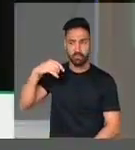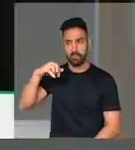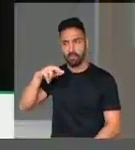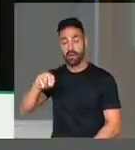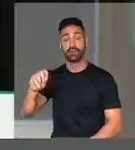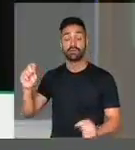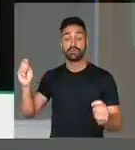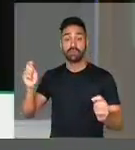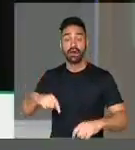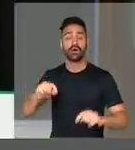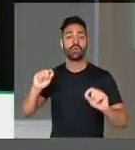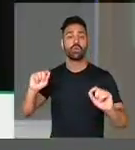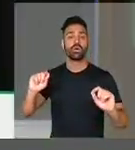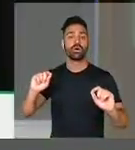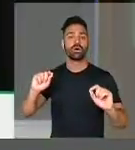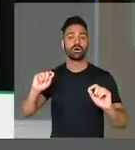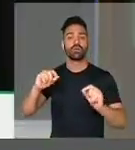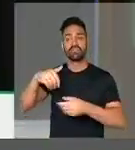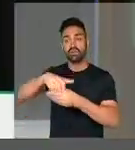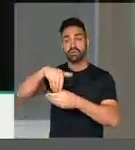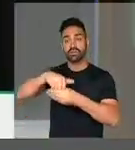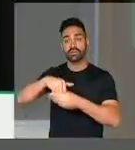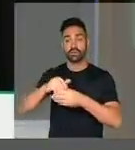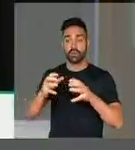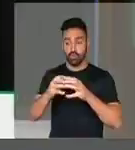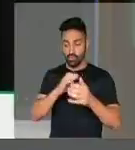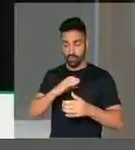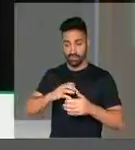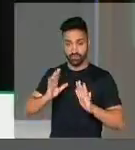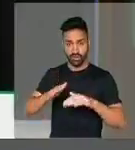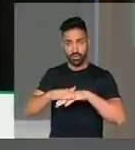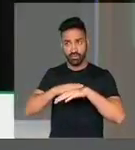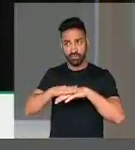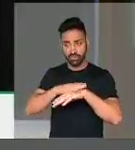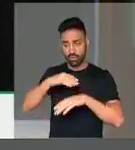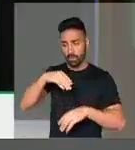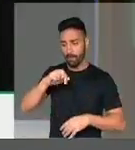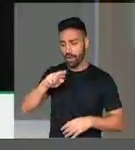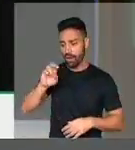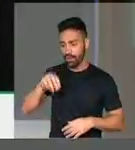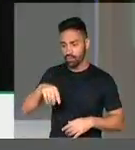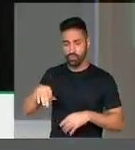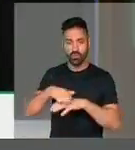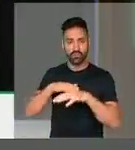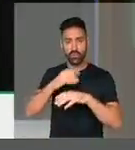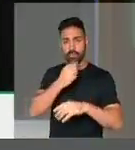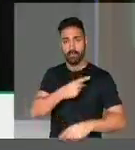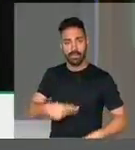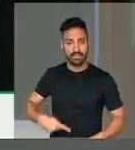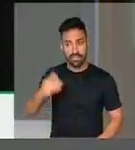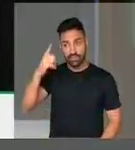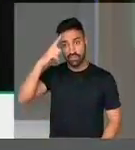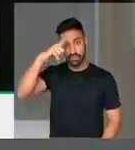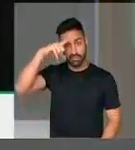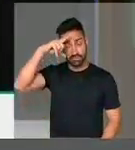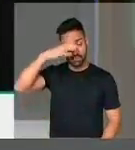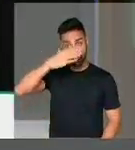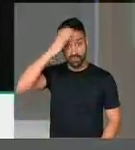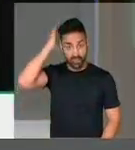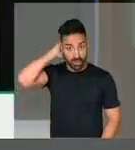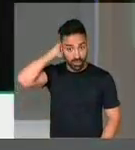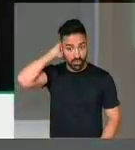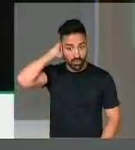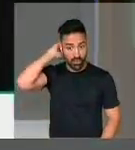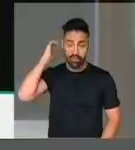pode pautar. E uma comissão já conversou com o ministro Marum para que o presidente Michel Temer não venha fazer o